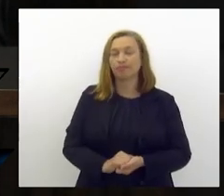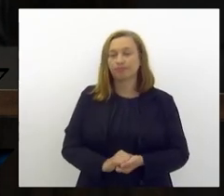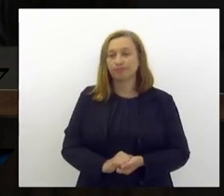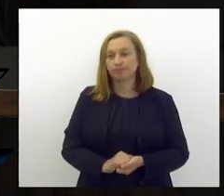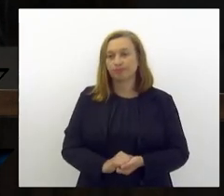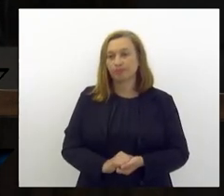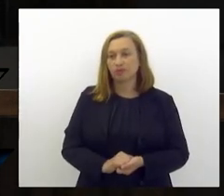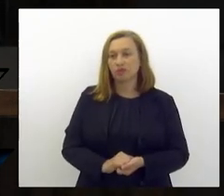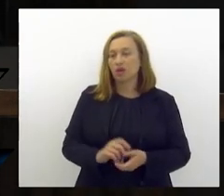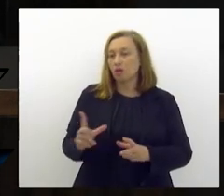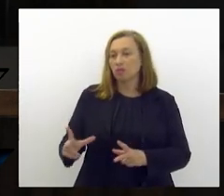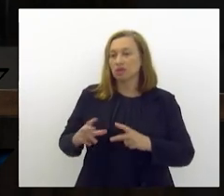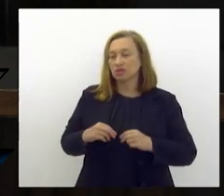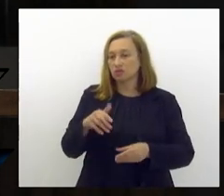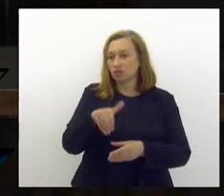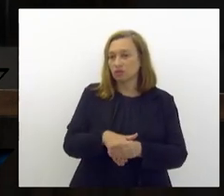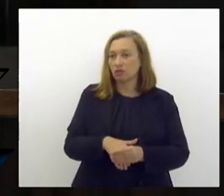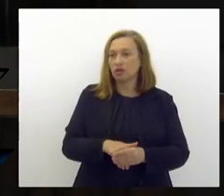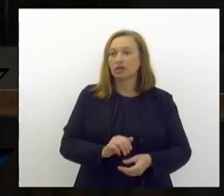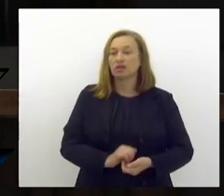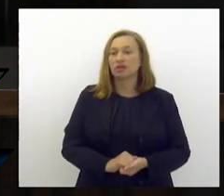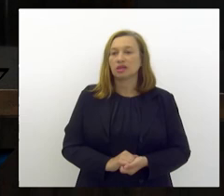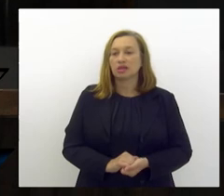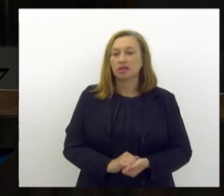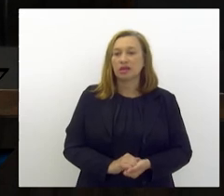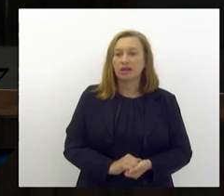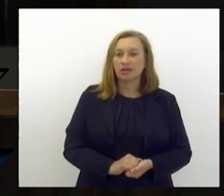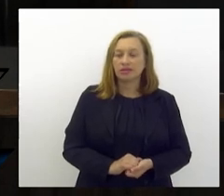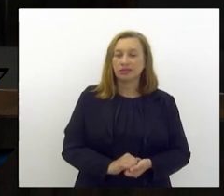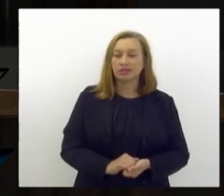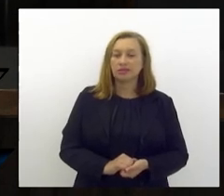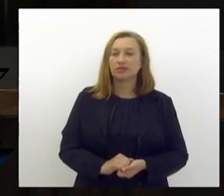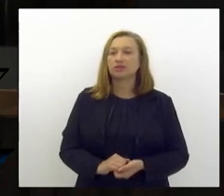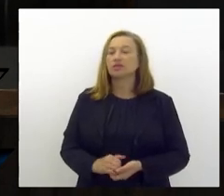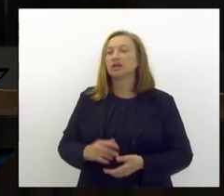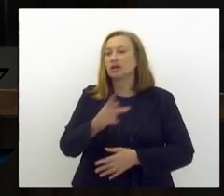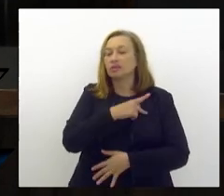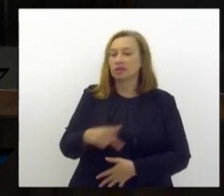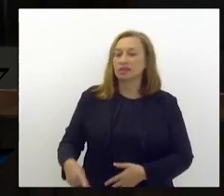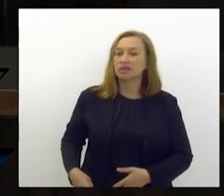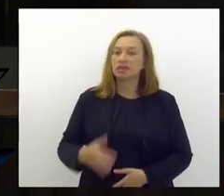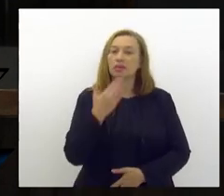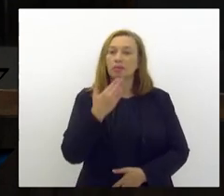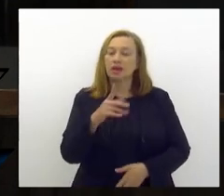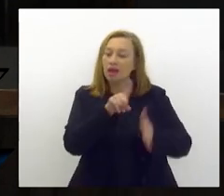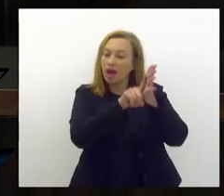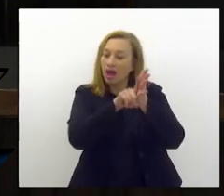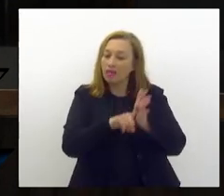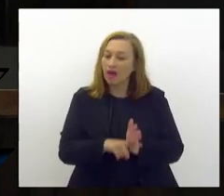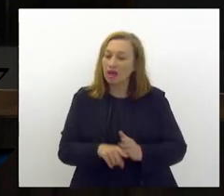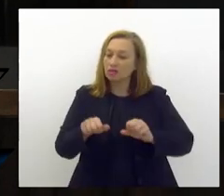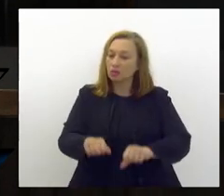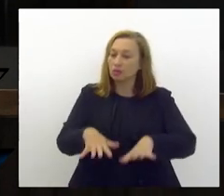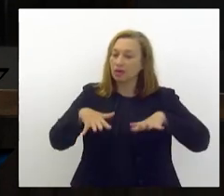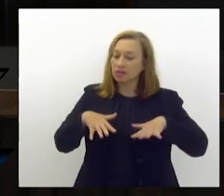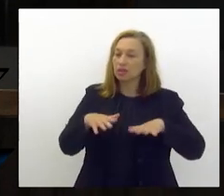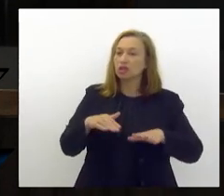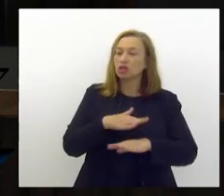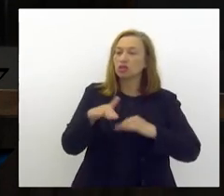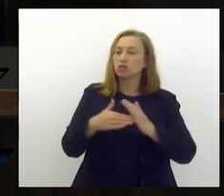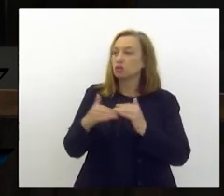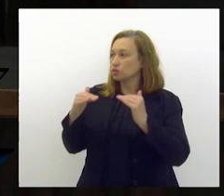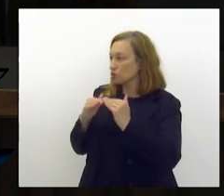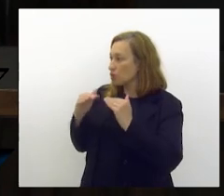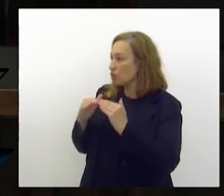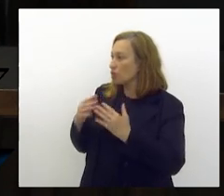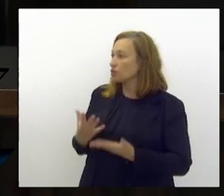que não seja merecedor do voto, para a gente fazer em bloco. Então, a presidência submete a análise do plenário, se todos concordam, permaneçam